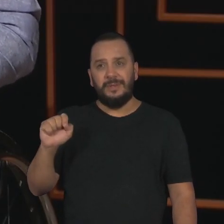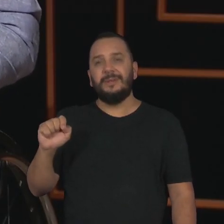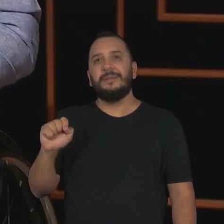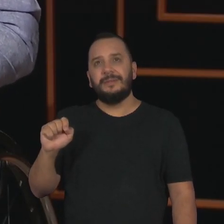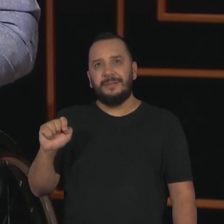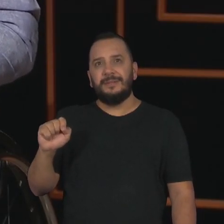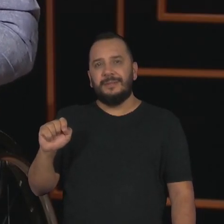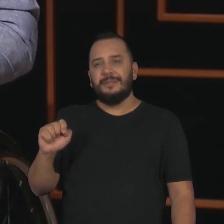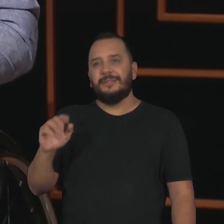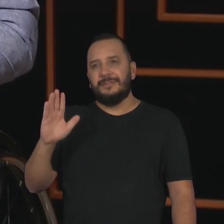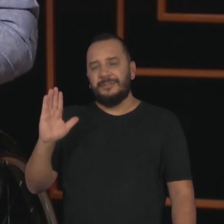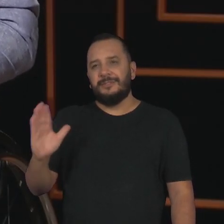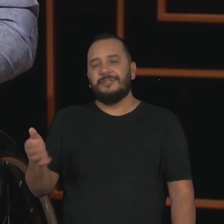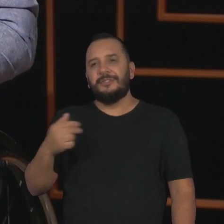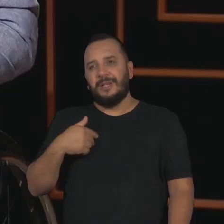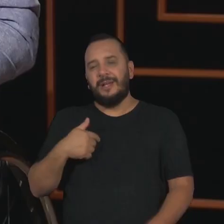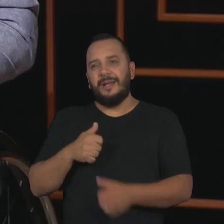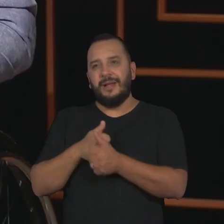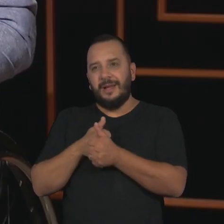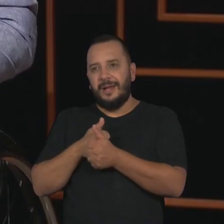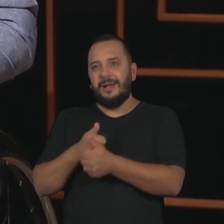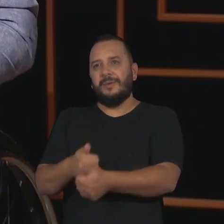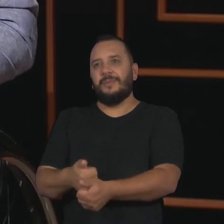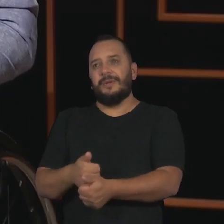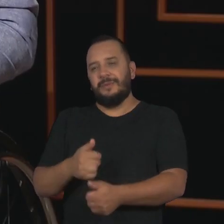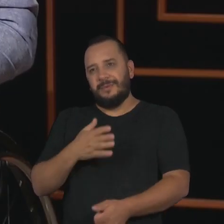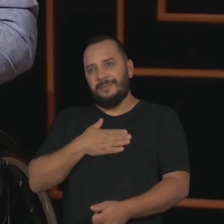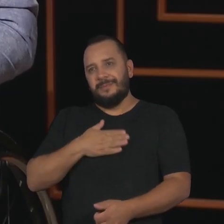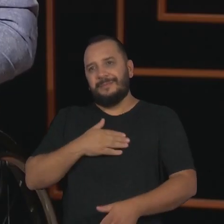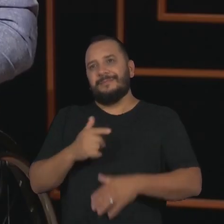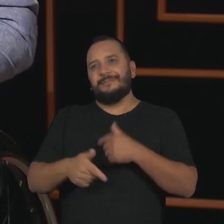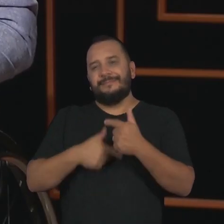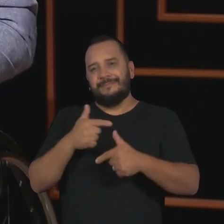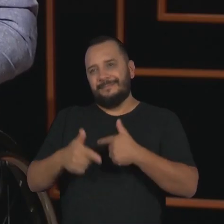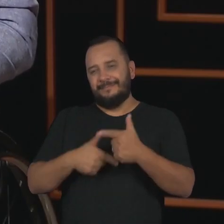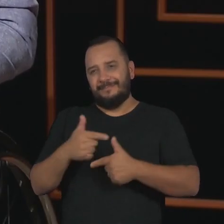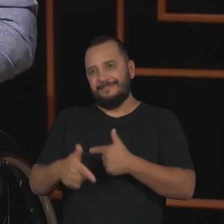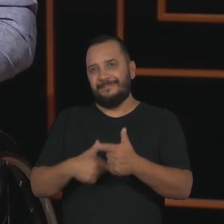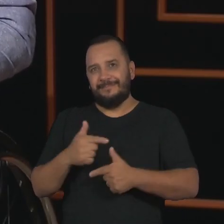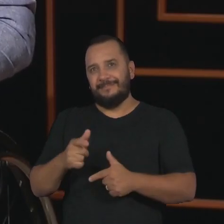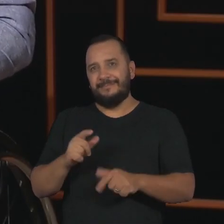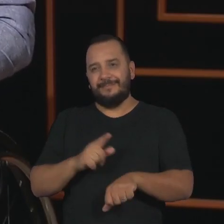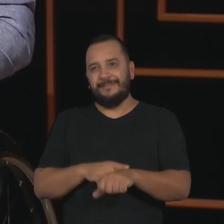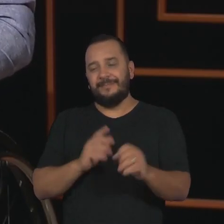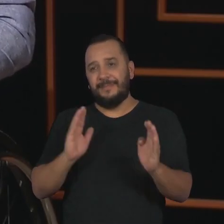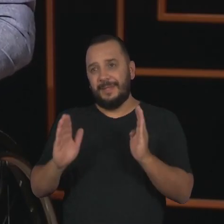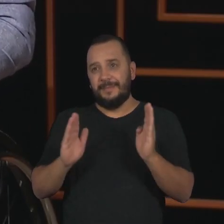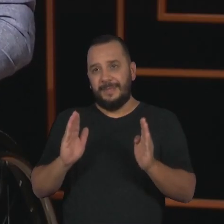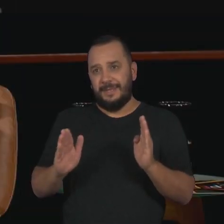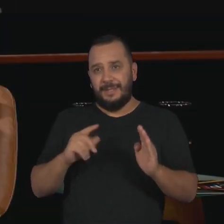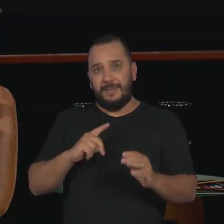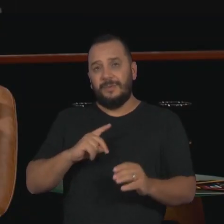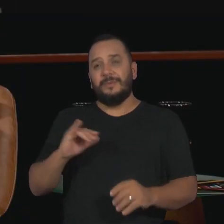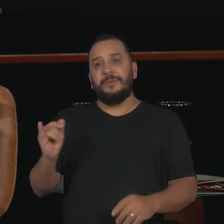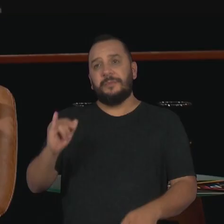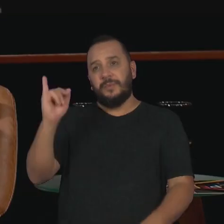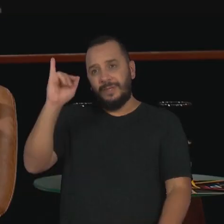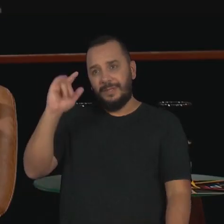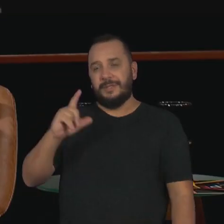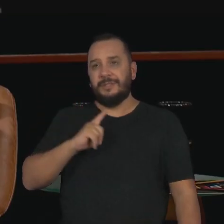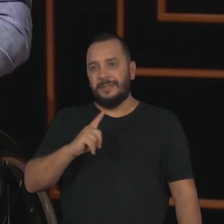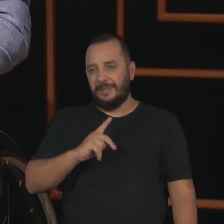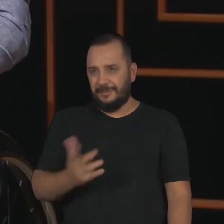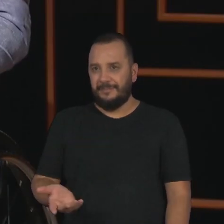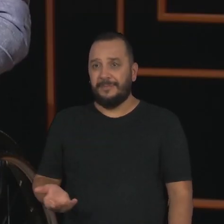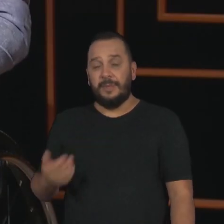que mais acompanhou o meu trabalho em períodos muito significativos. Eu ia